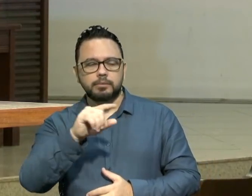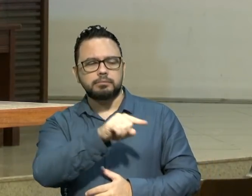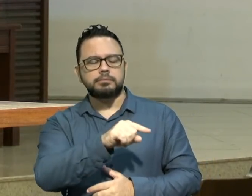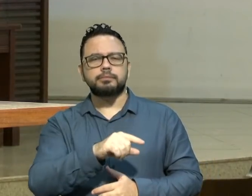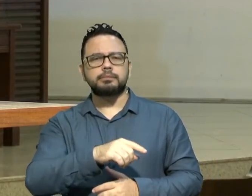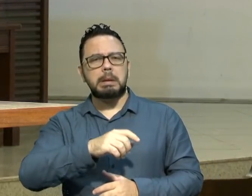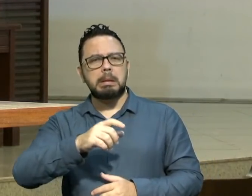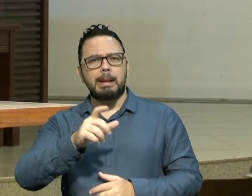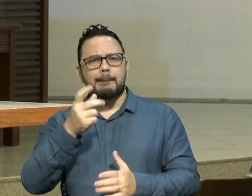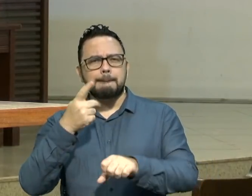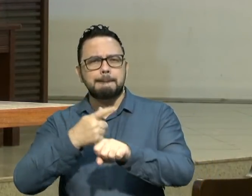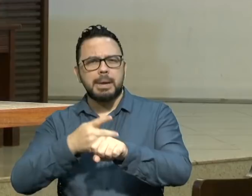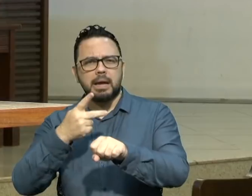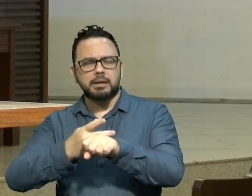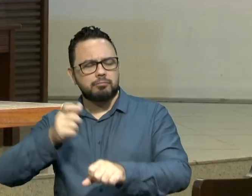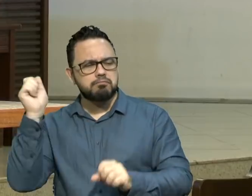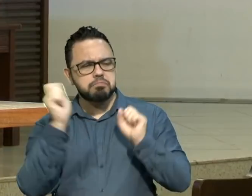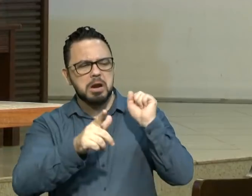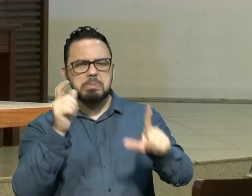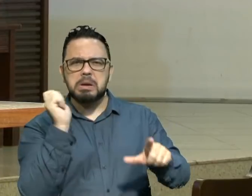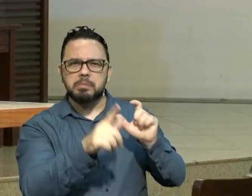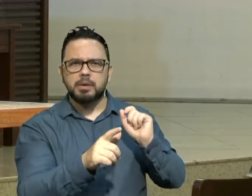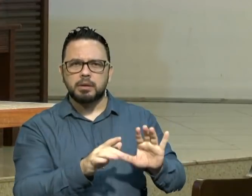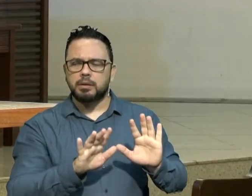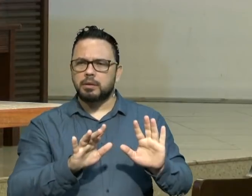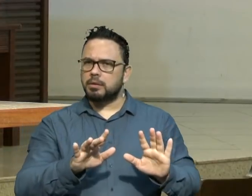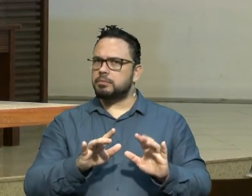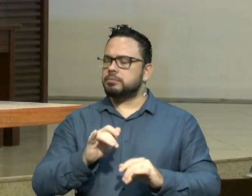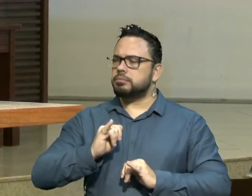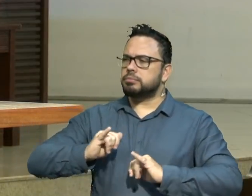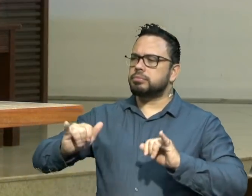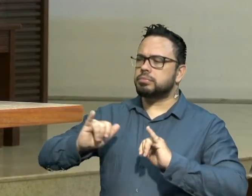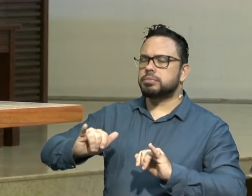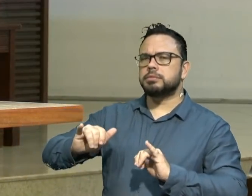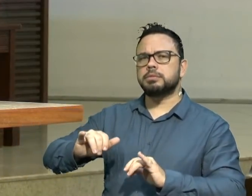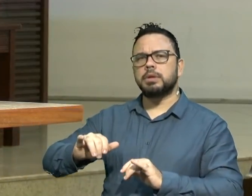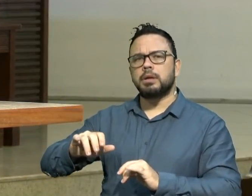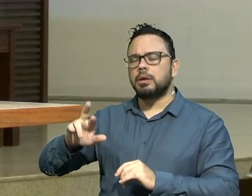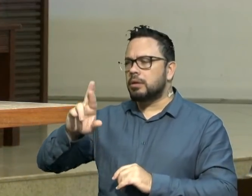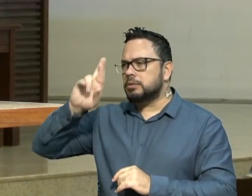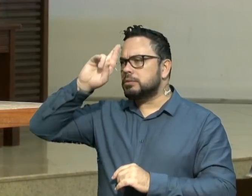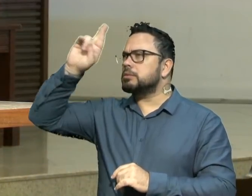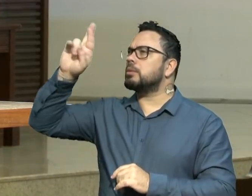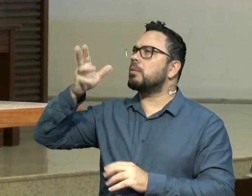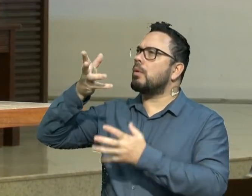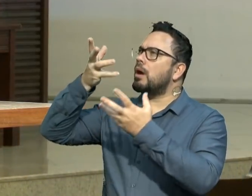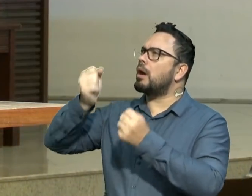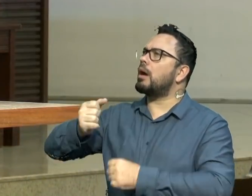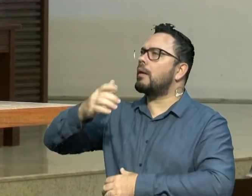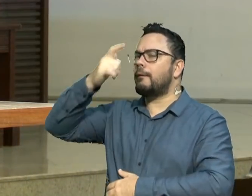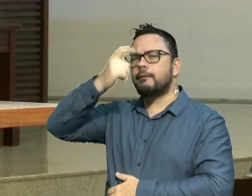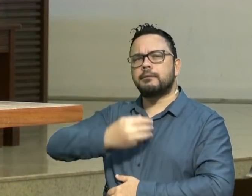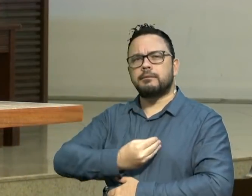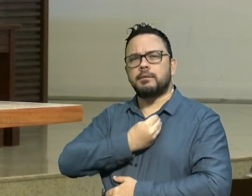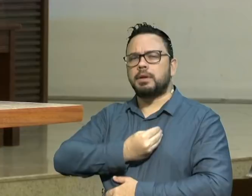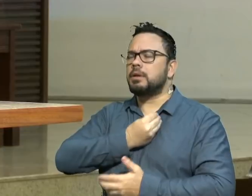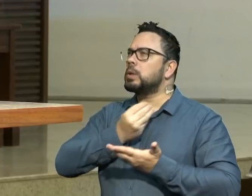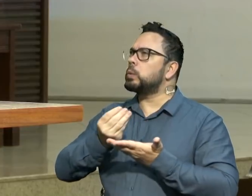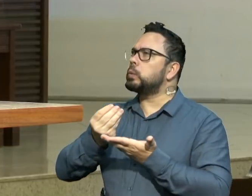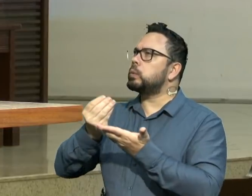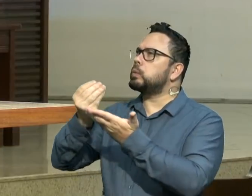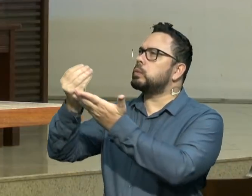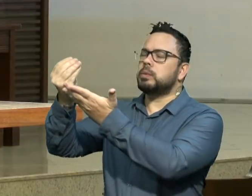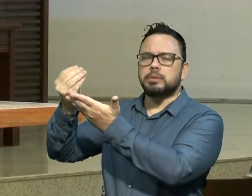Senhor Jesus recebe o fôlego de vida no original recebe o meu espírito recebe o dom da vida